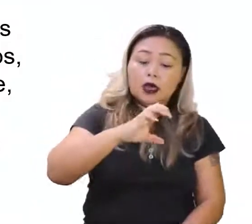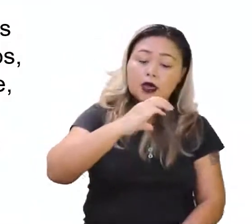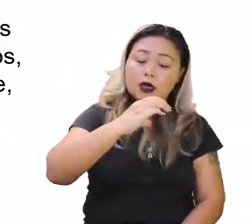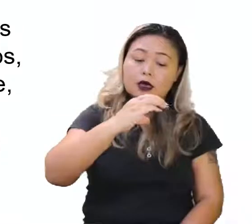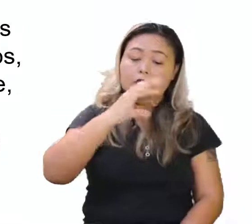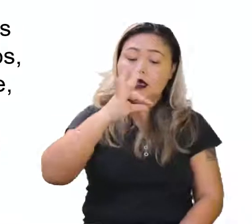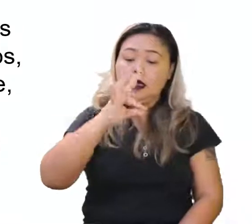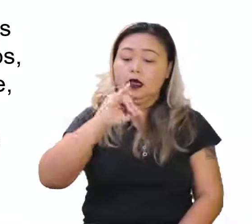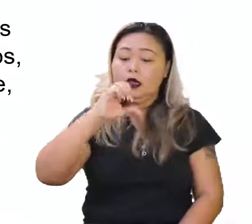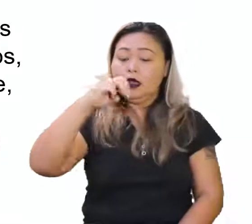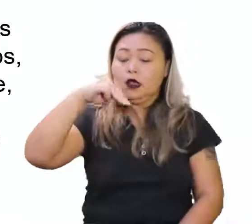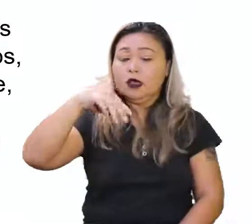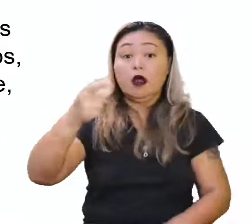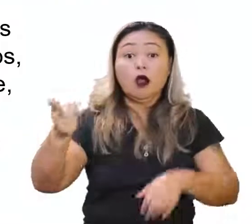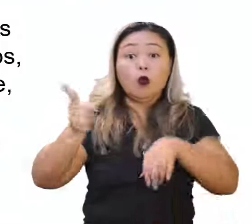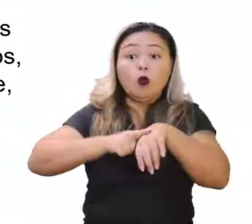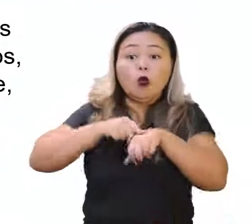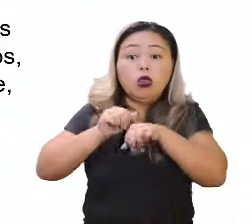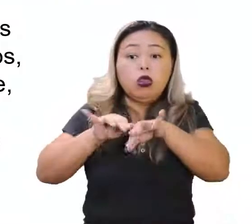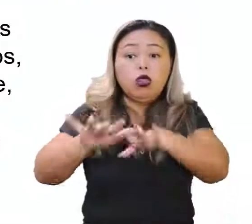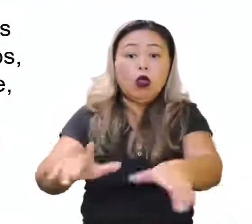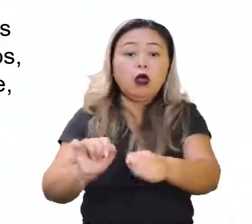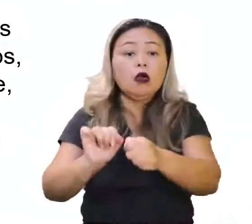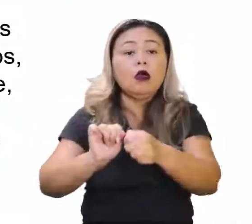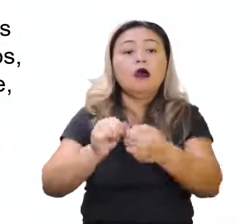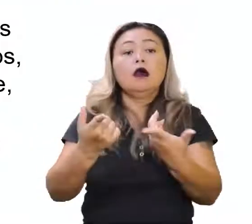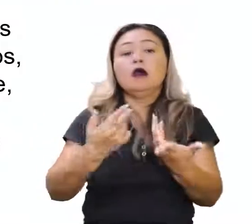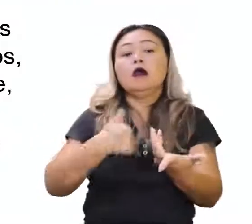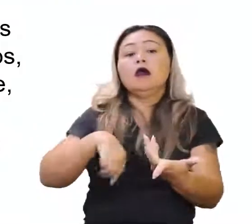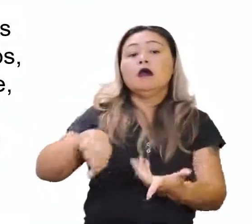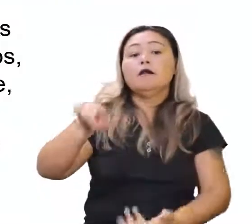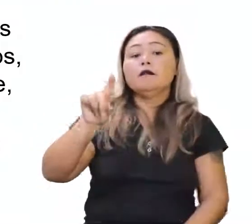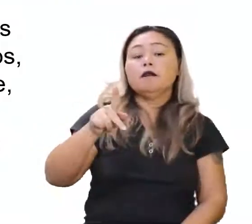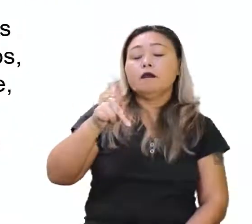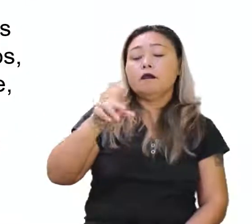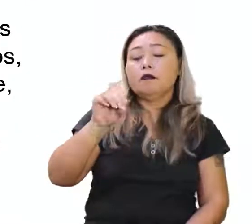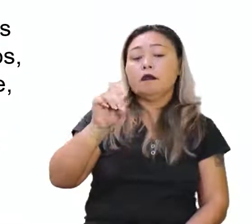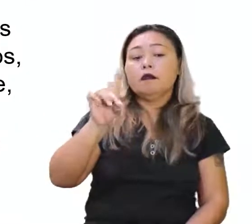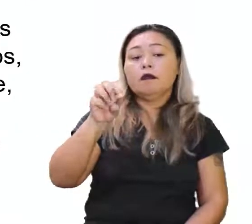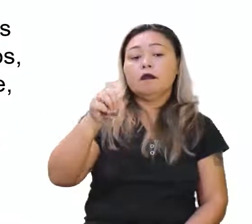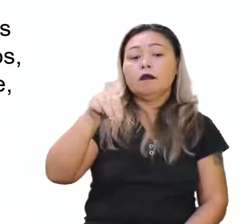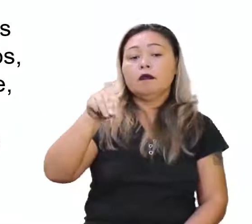ectima contagiosa, boqueira e